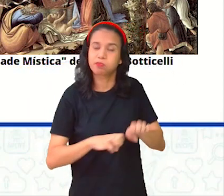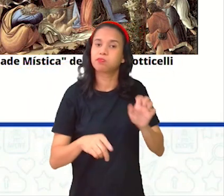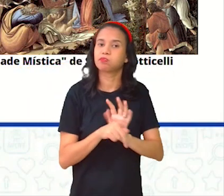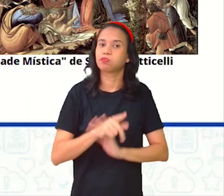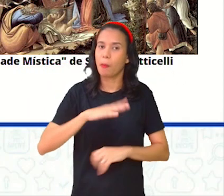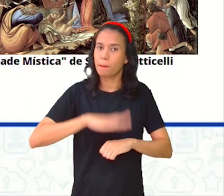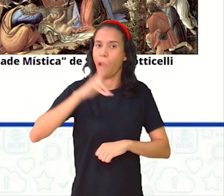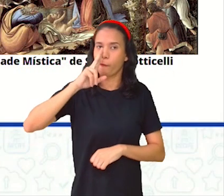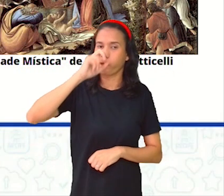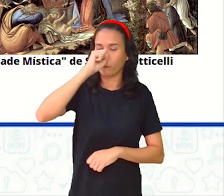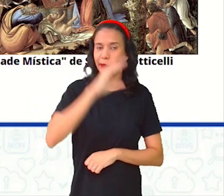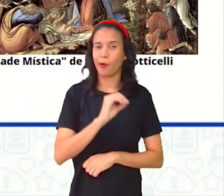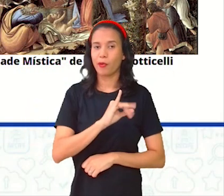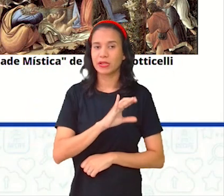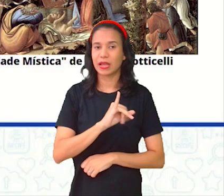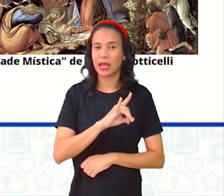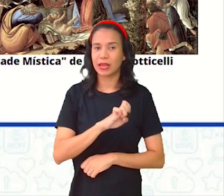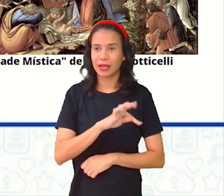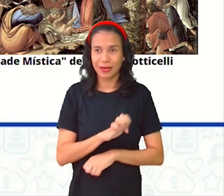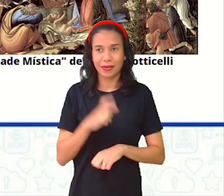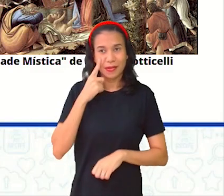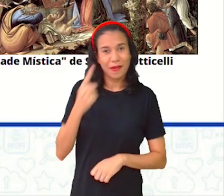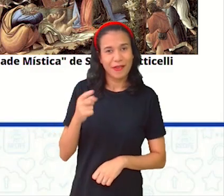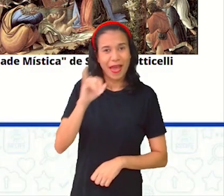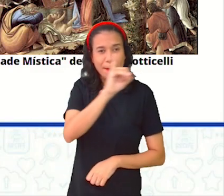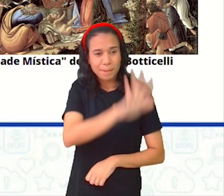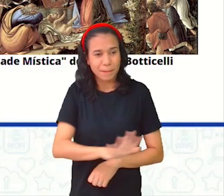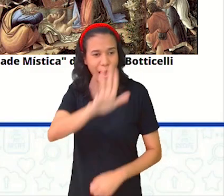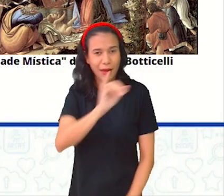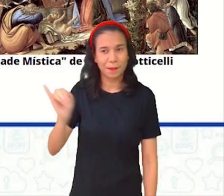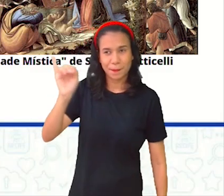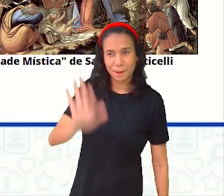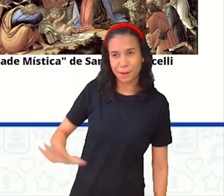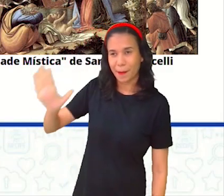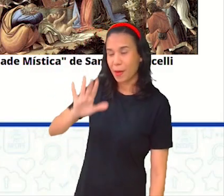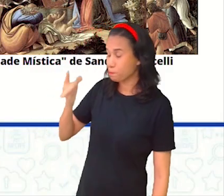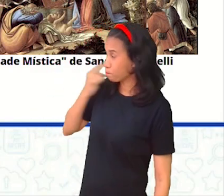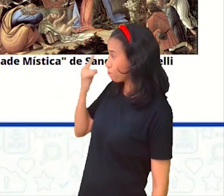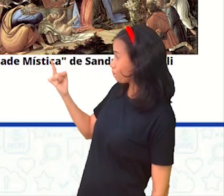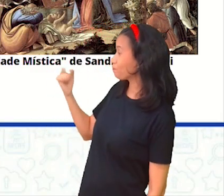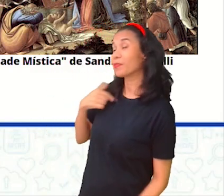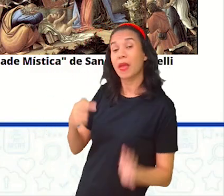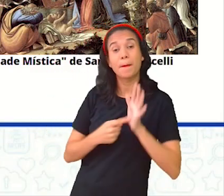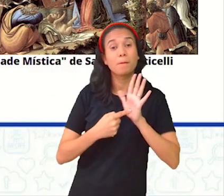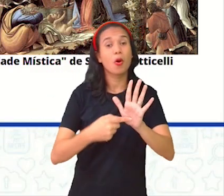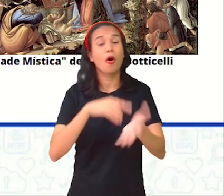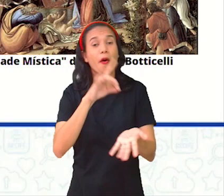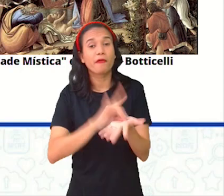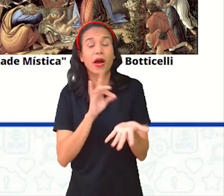muito mais ocidental. Então, aí vocês estão vendo duas imagens, né, que representam,